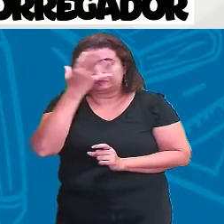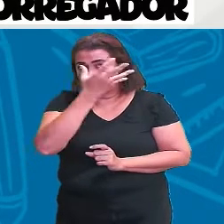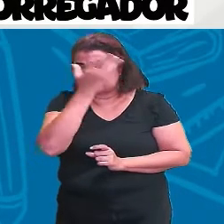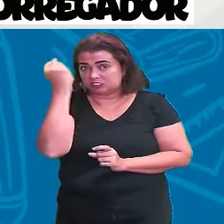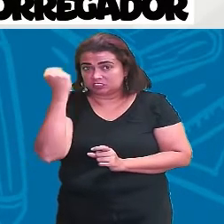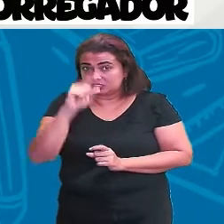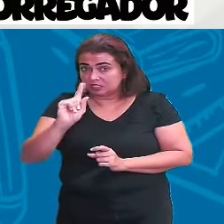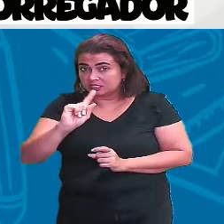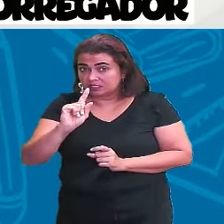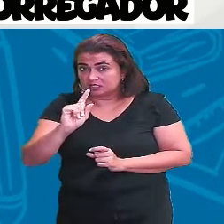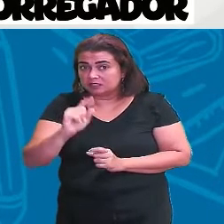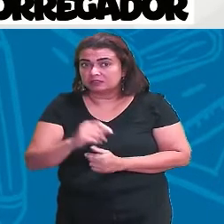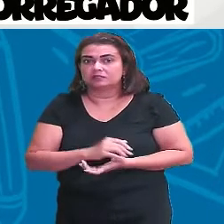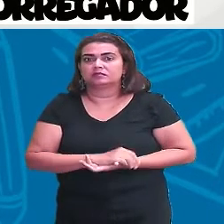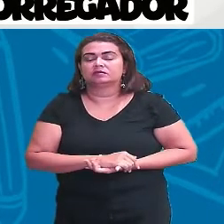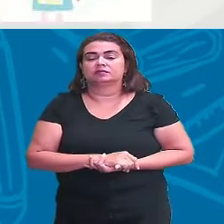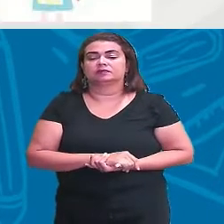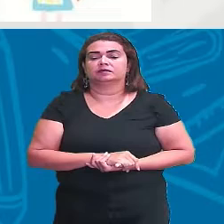esquece disso.